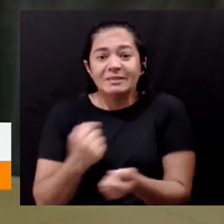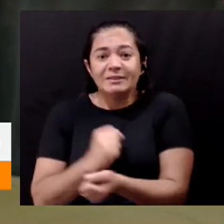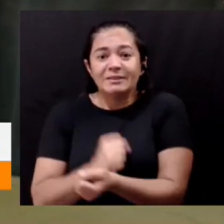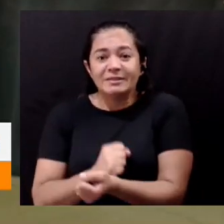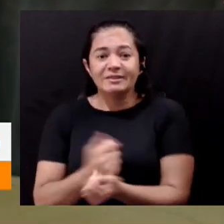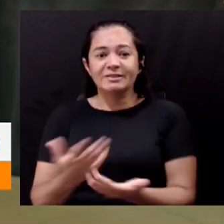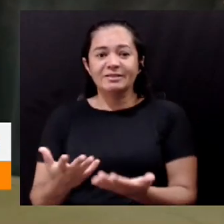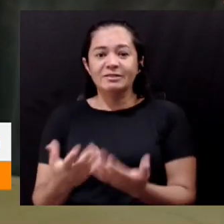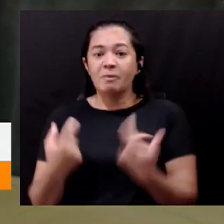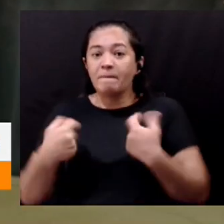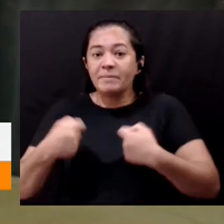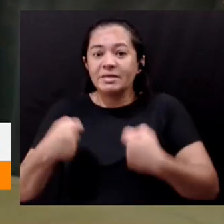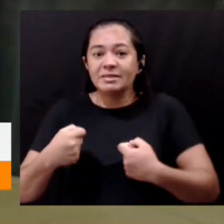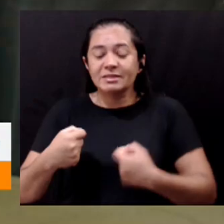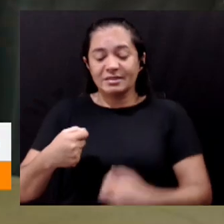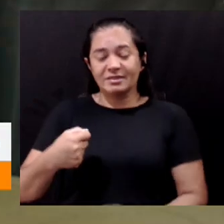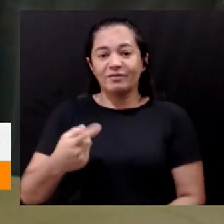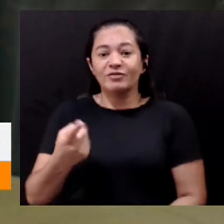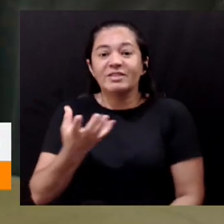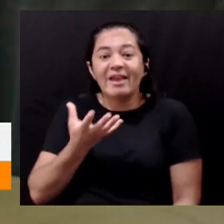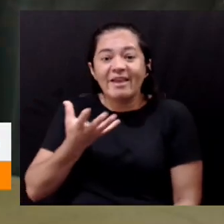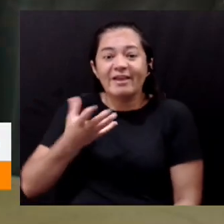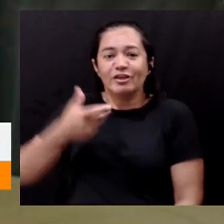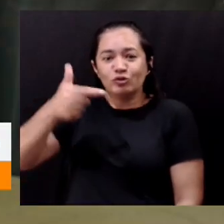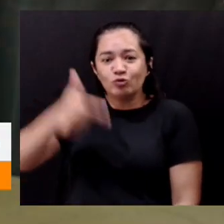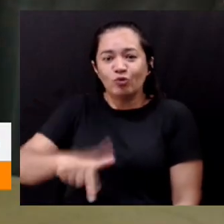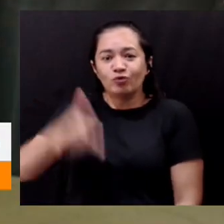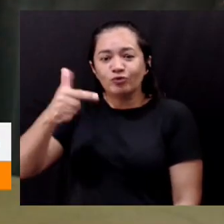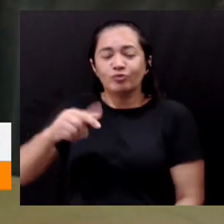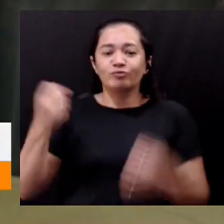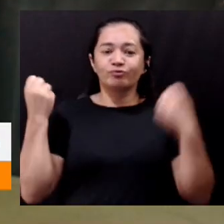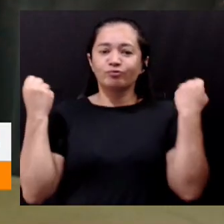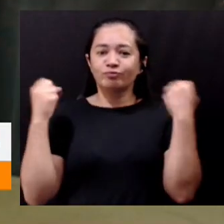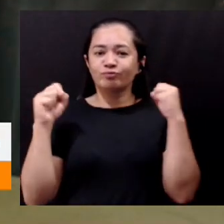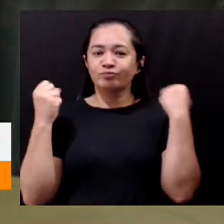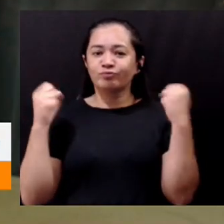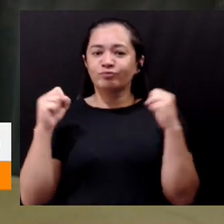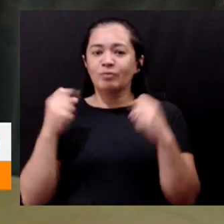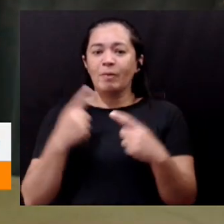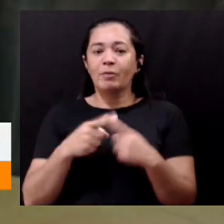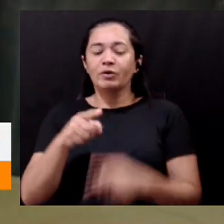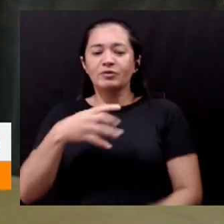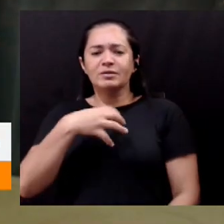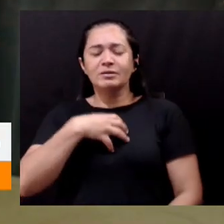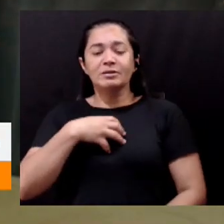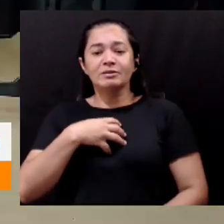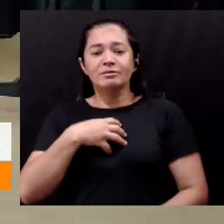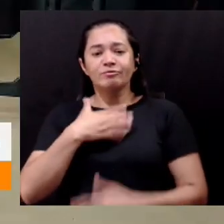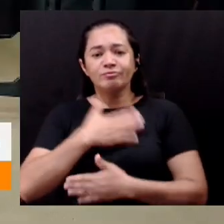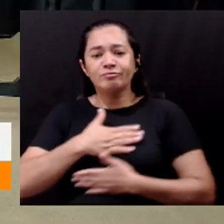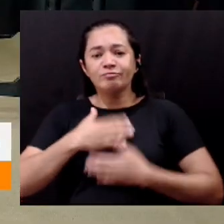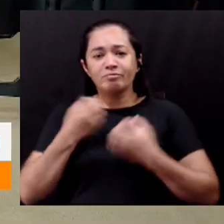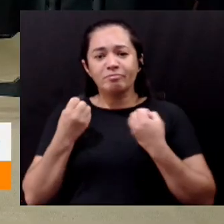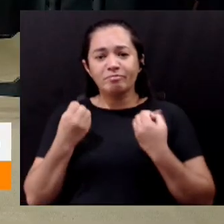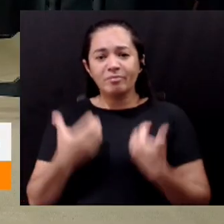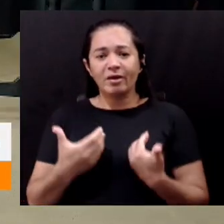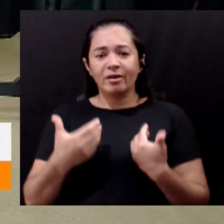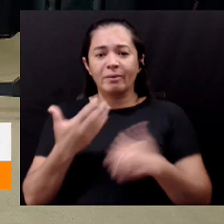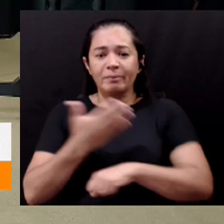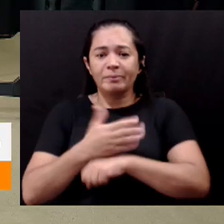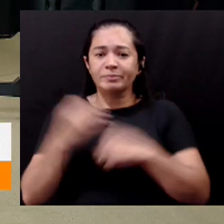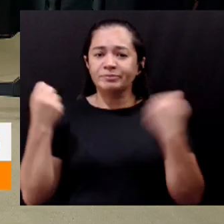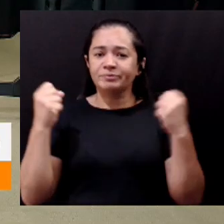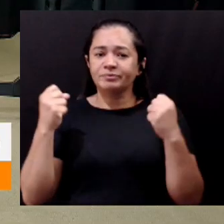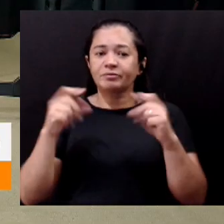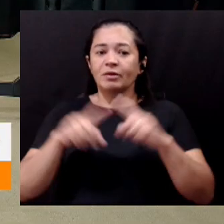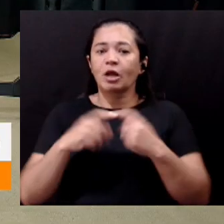de ir lá e repetir aquela ação que Aham. te deu a sensação de prazer e bem-estar. Com o poder, é mais ou menos parecido?